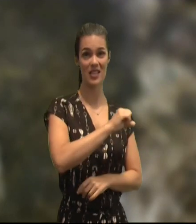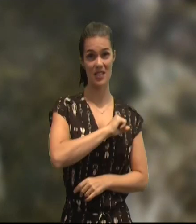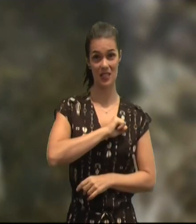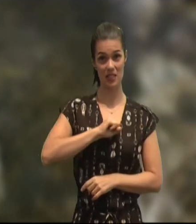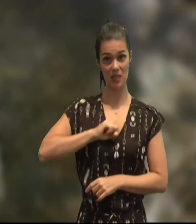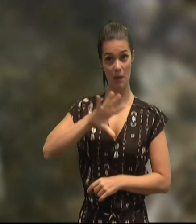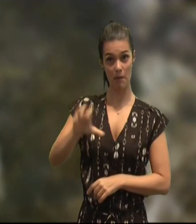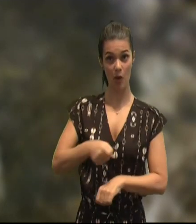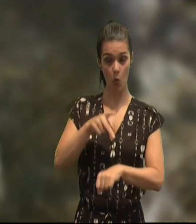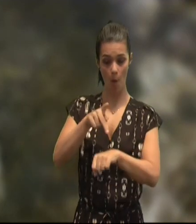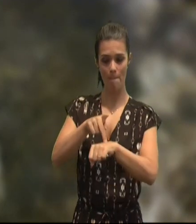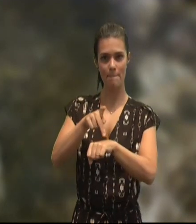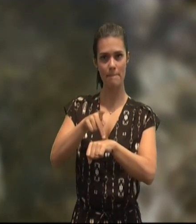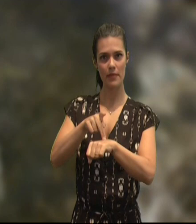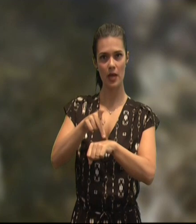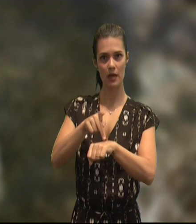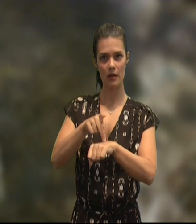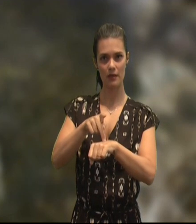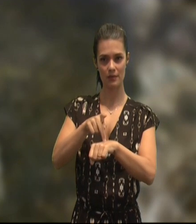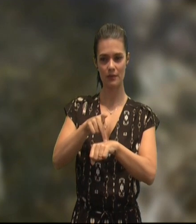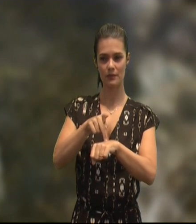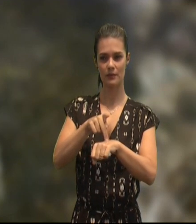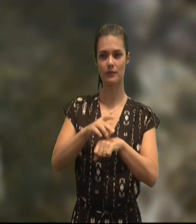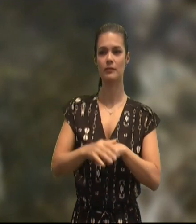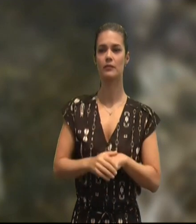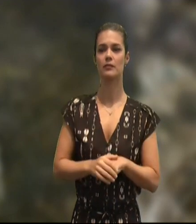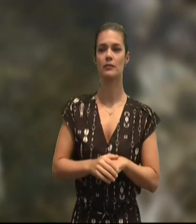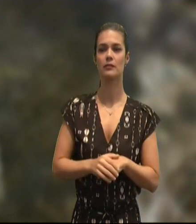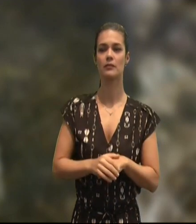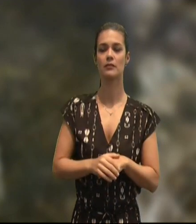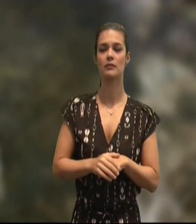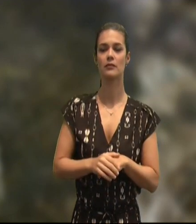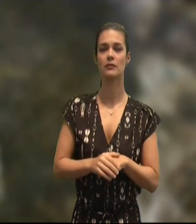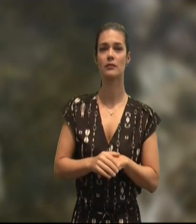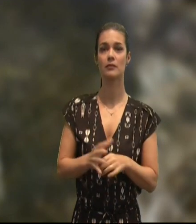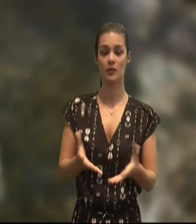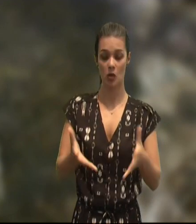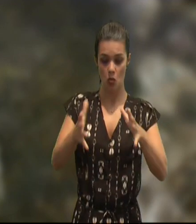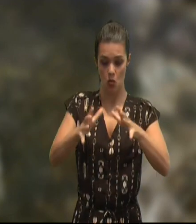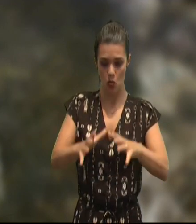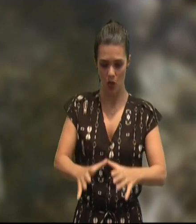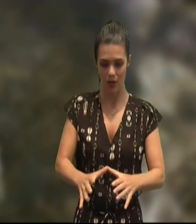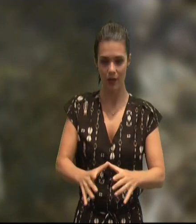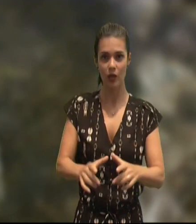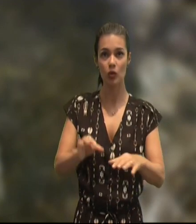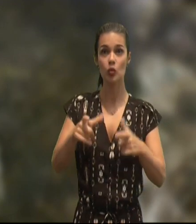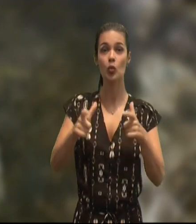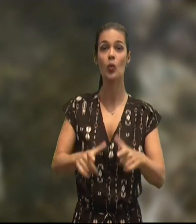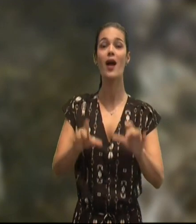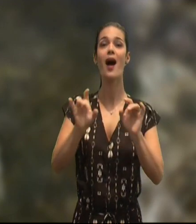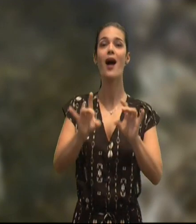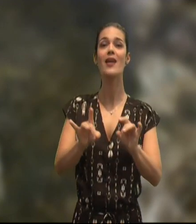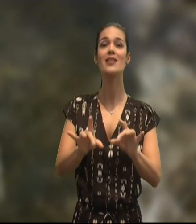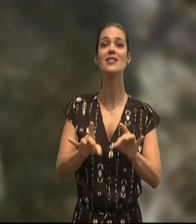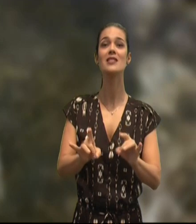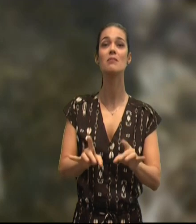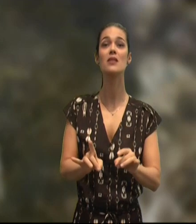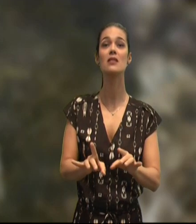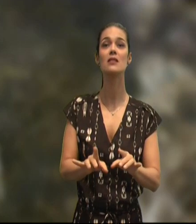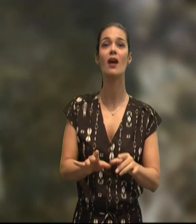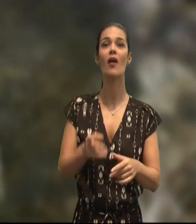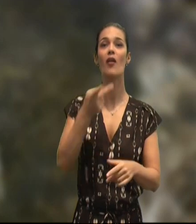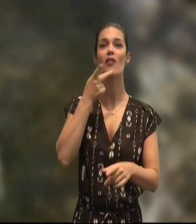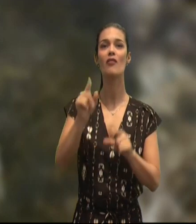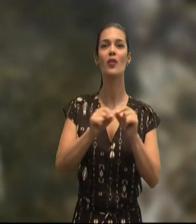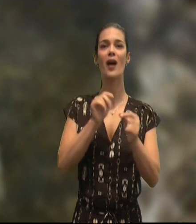pedra e o pôs entre Mispá e Sem, e lhe chamou Ebenezer, e disse: até aqui